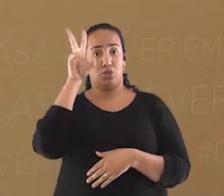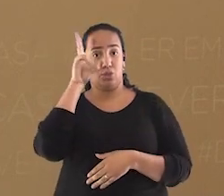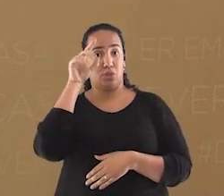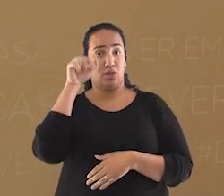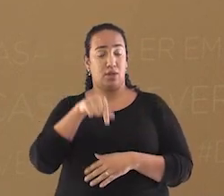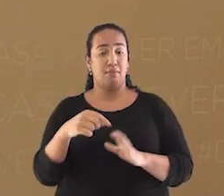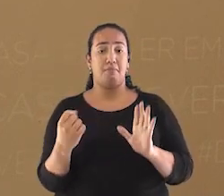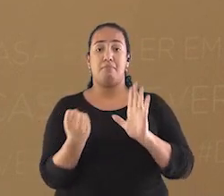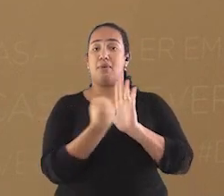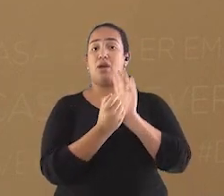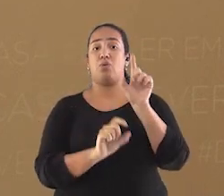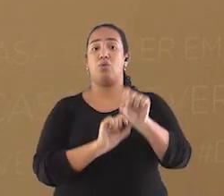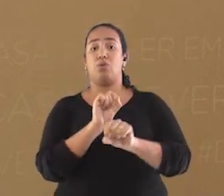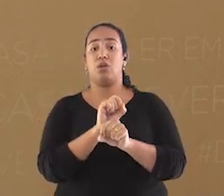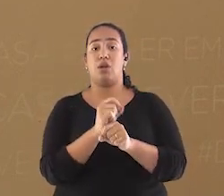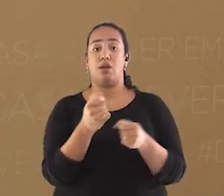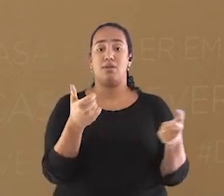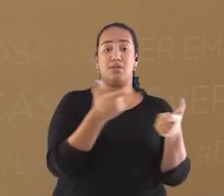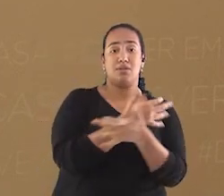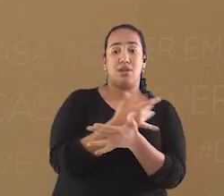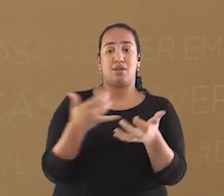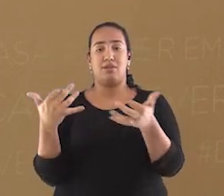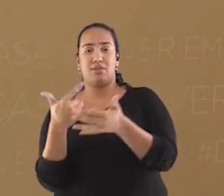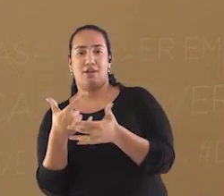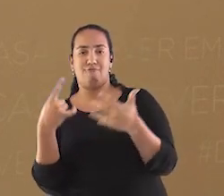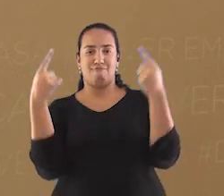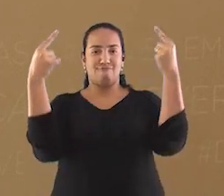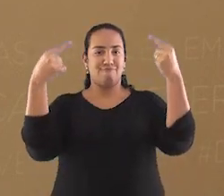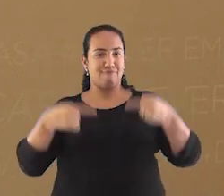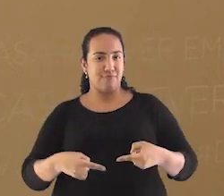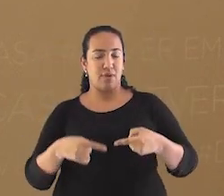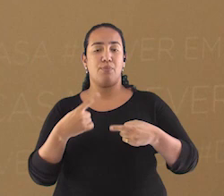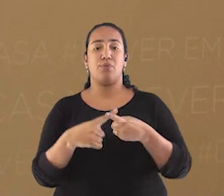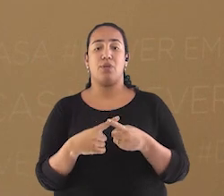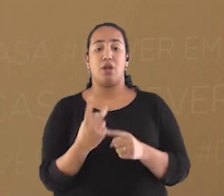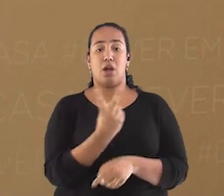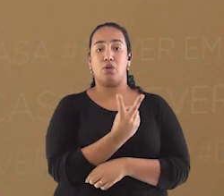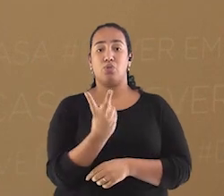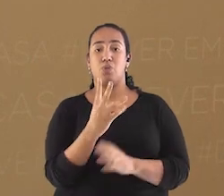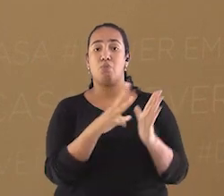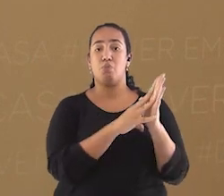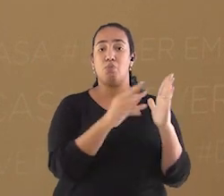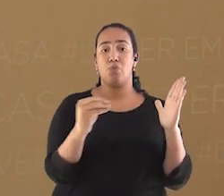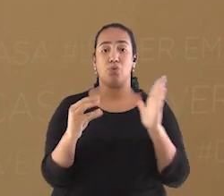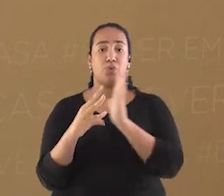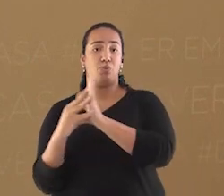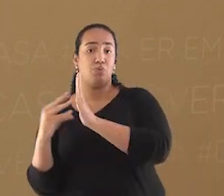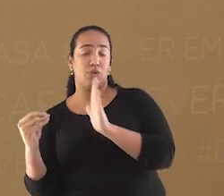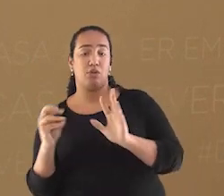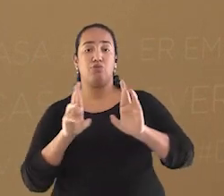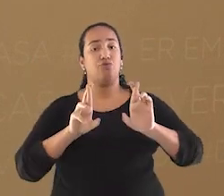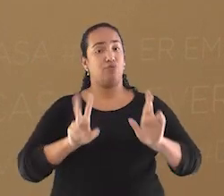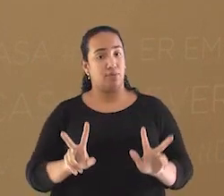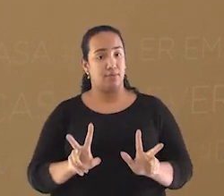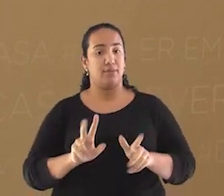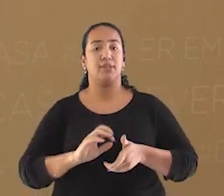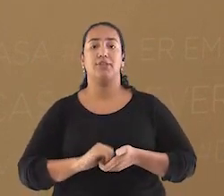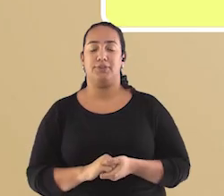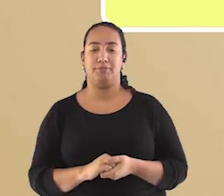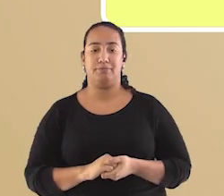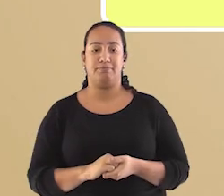marcada pela rivalidade entre elas, que além disso possuíam dois modelos de polis, absolutamente distintos um do